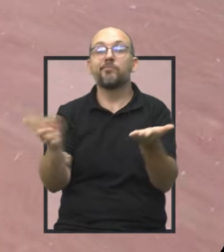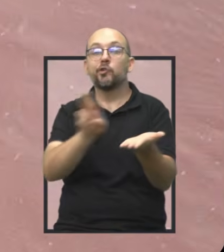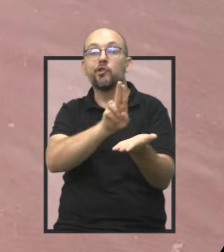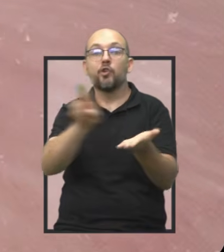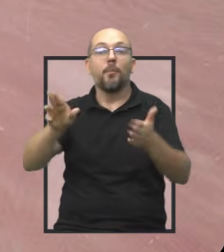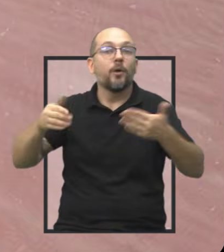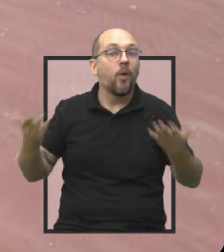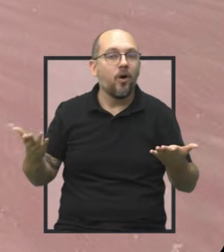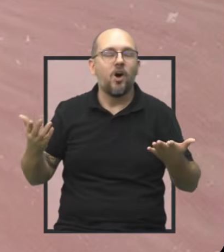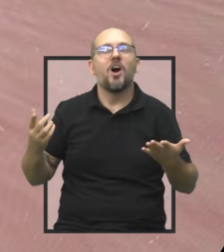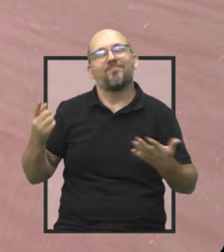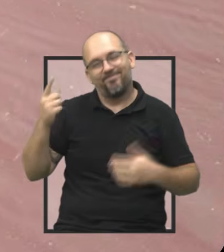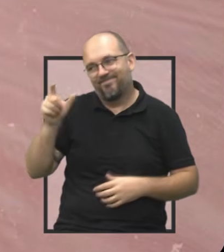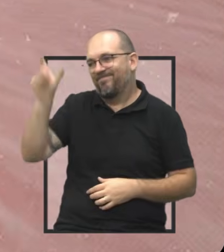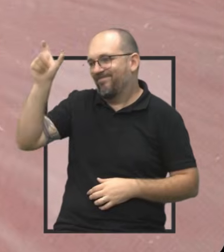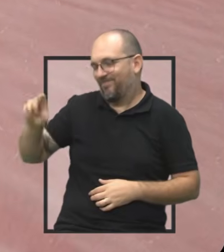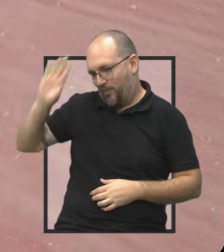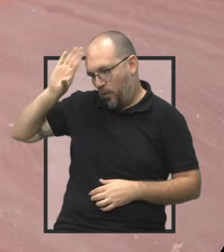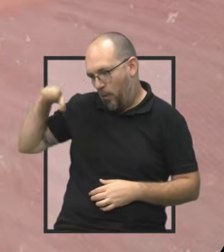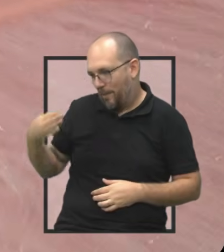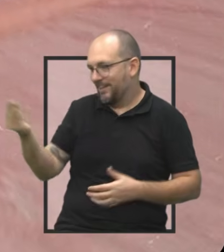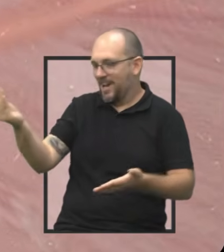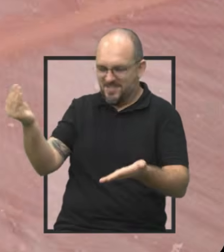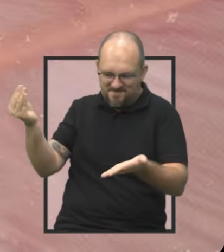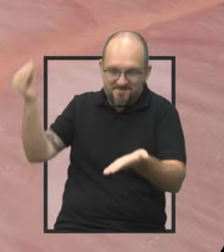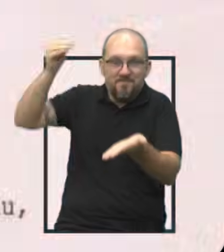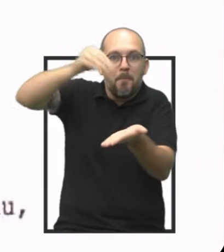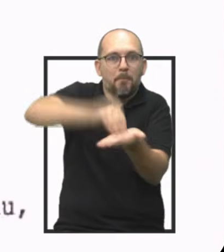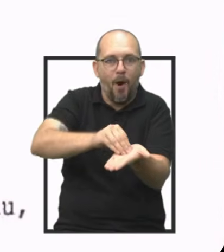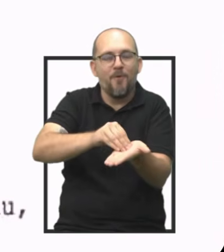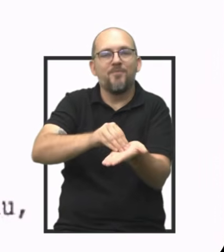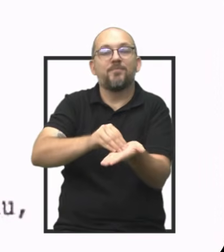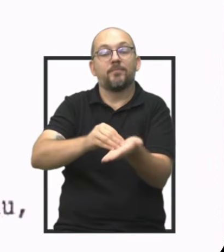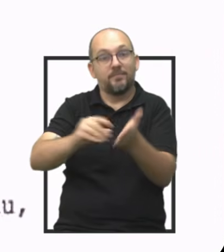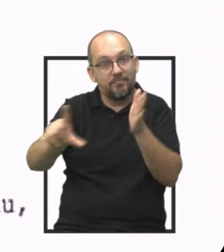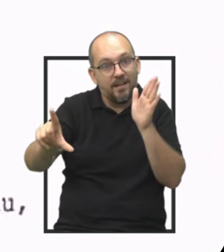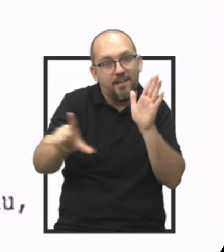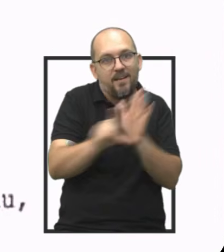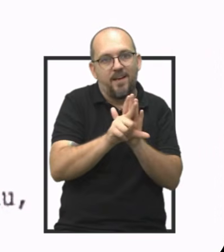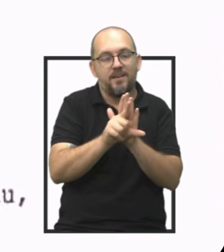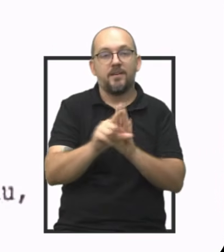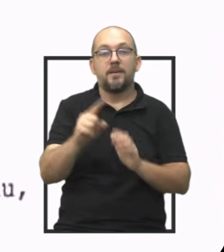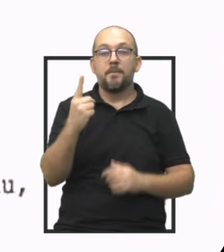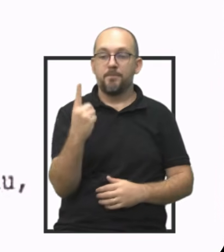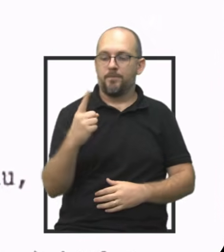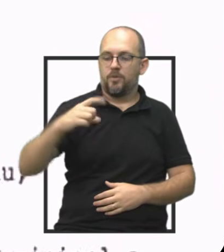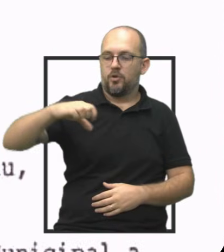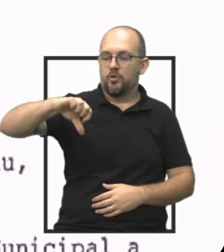denominação Estrada Vicinal Vereador José Maria Verdini só virou lei em